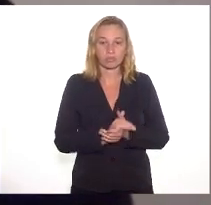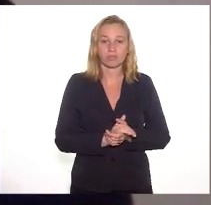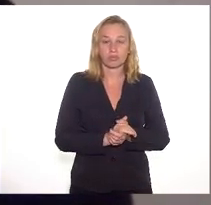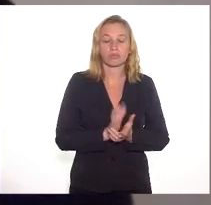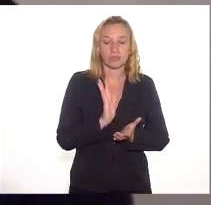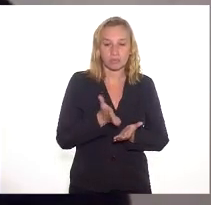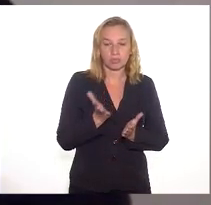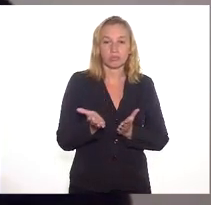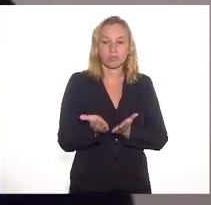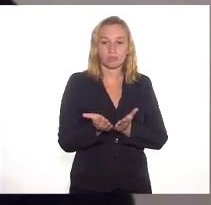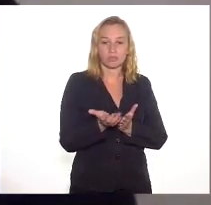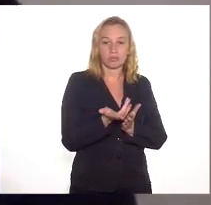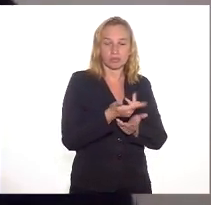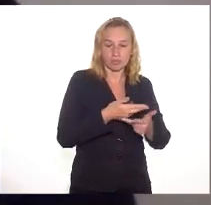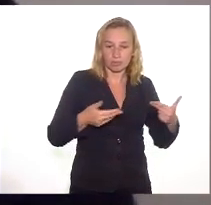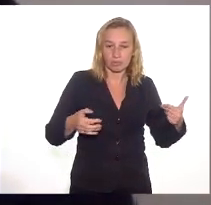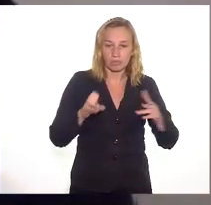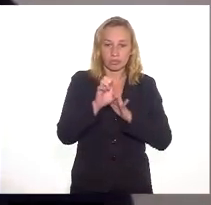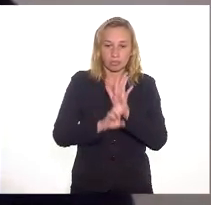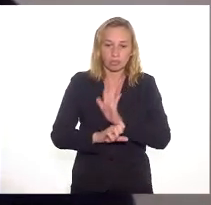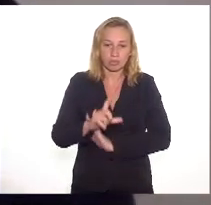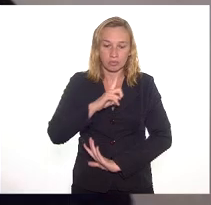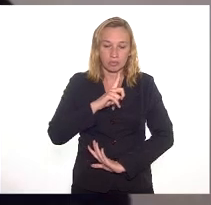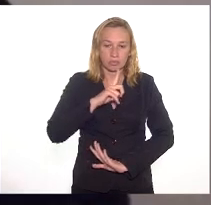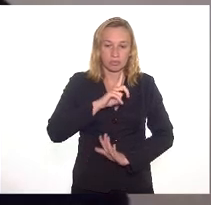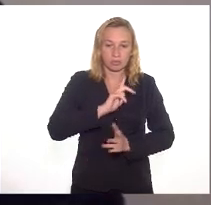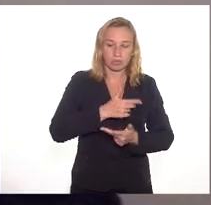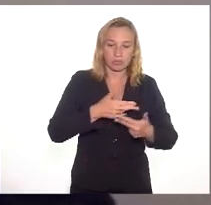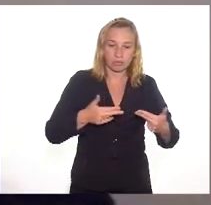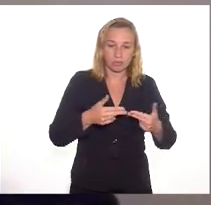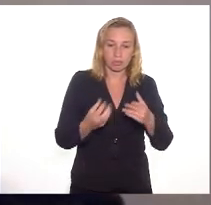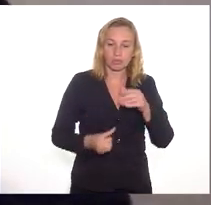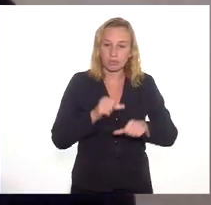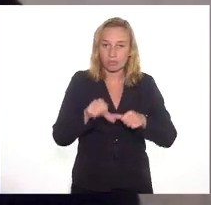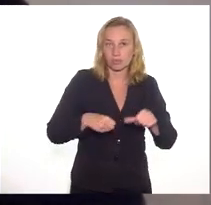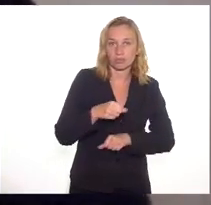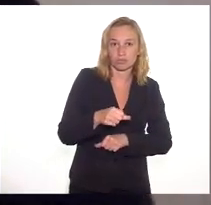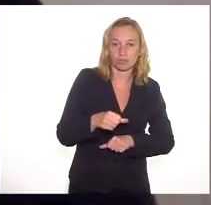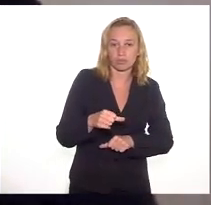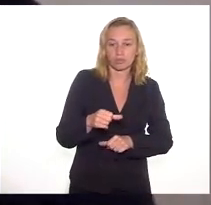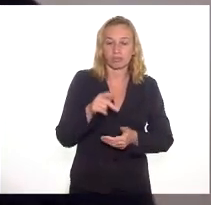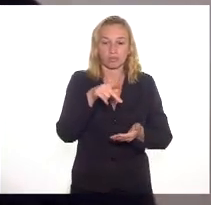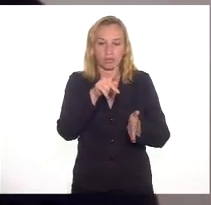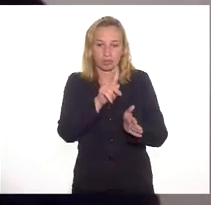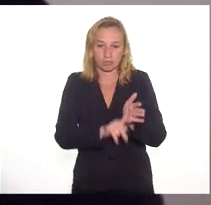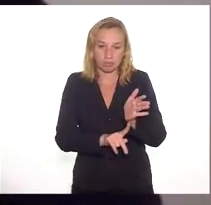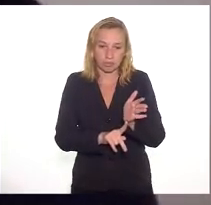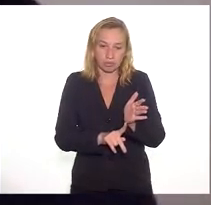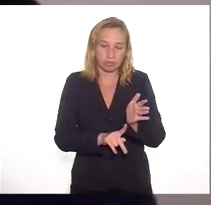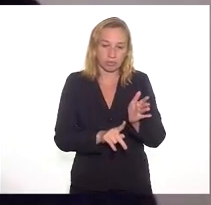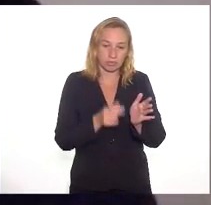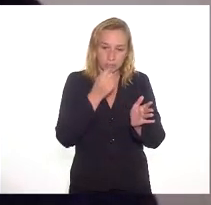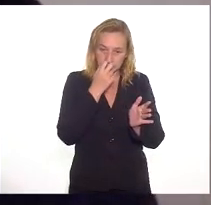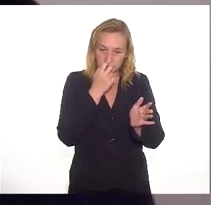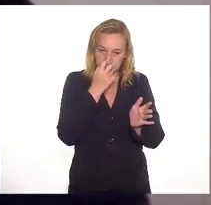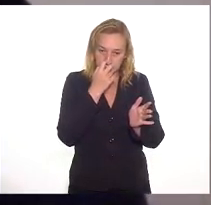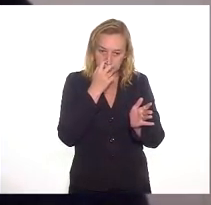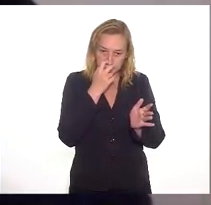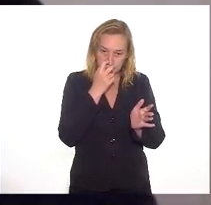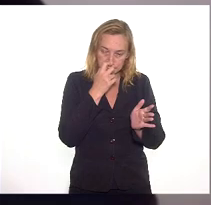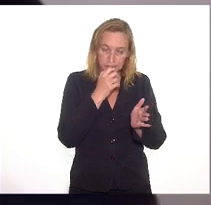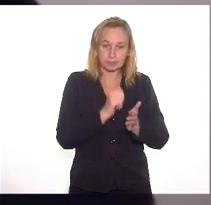muitas emendas, a maioria delas tentando transformar o projeto em autorizativo ou parcelas